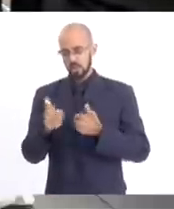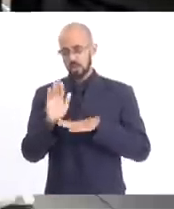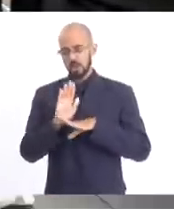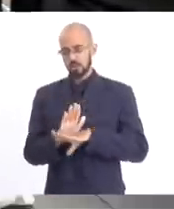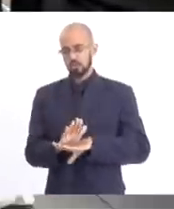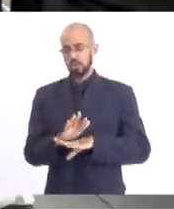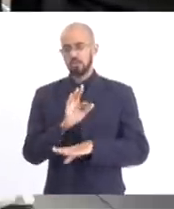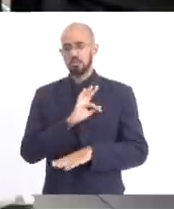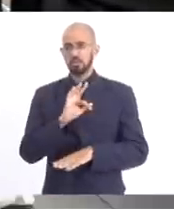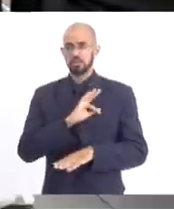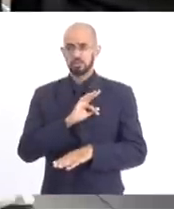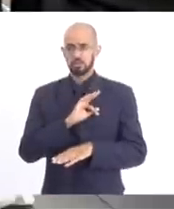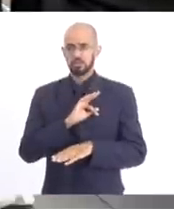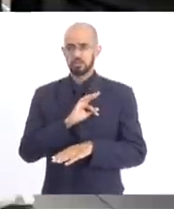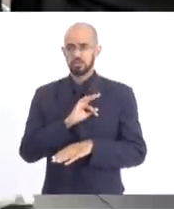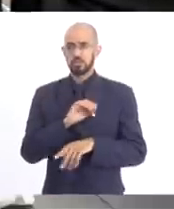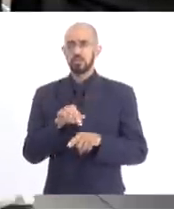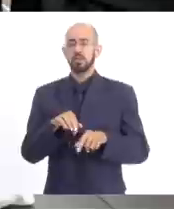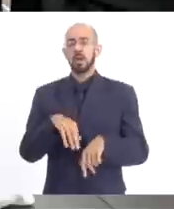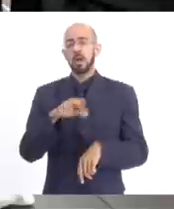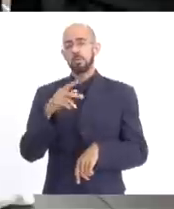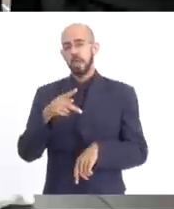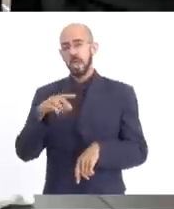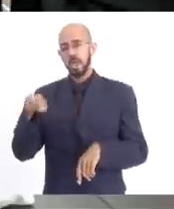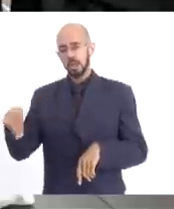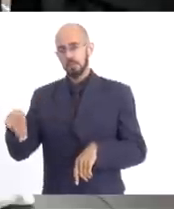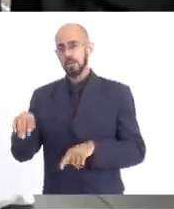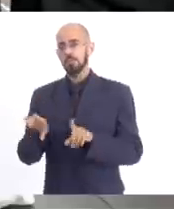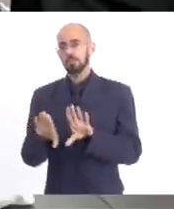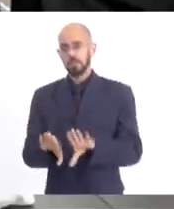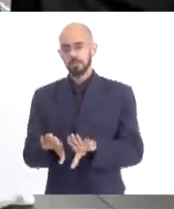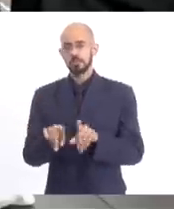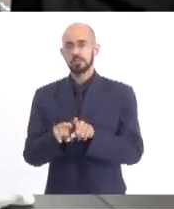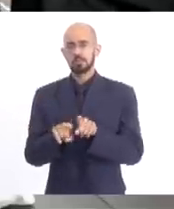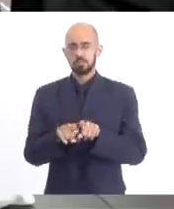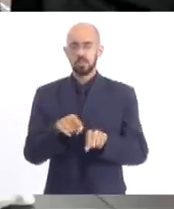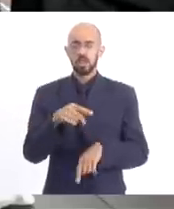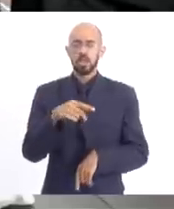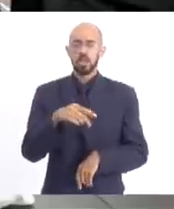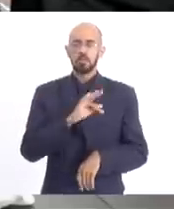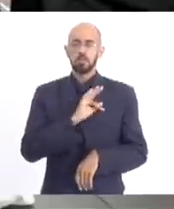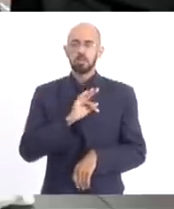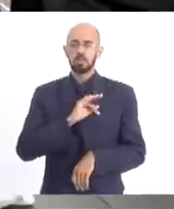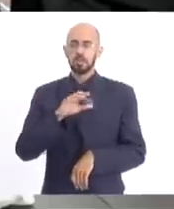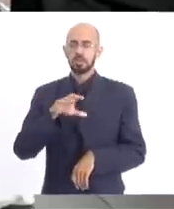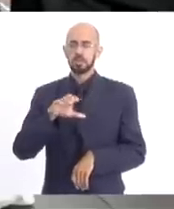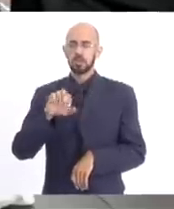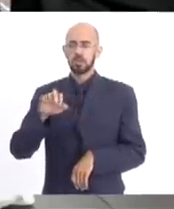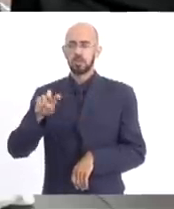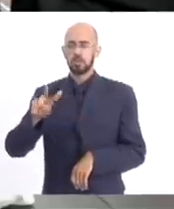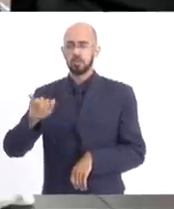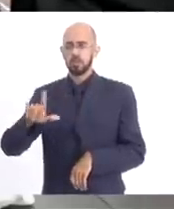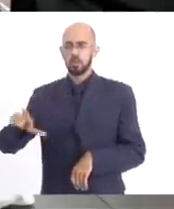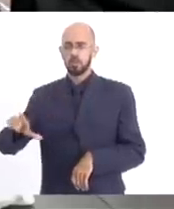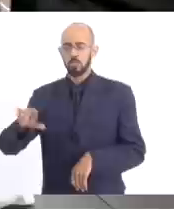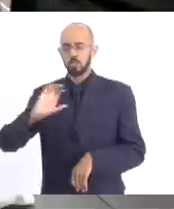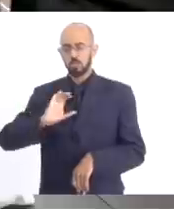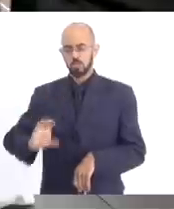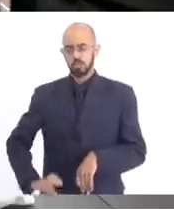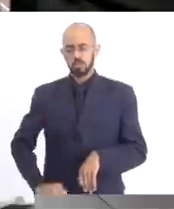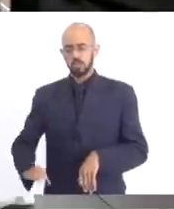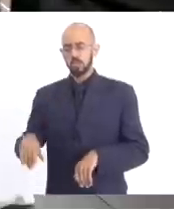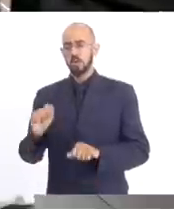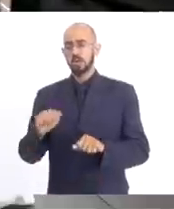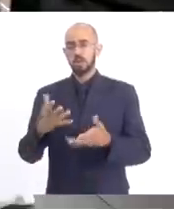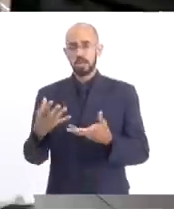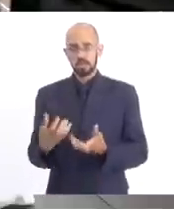Militar e para a Polícia Civil também, mas aqui é o caso da Polícia Militar. Um governador que tem respaldado as ações